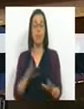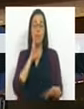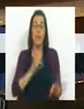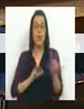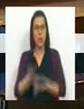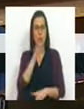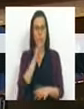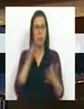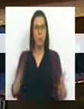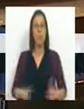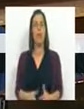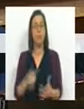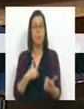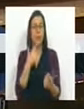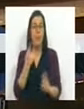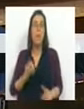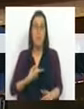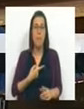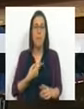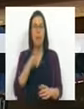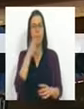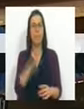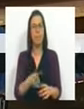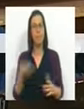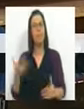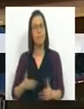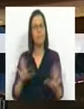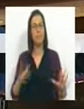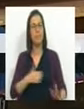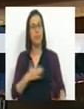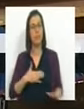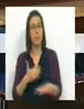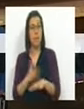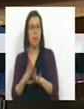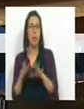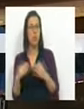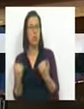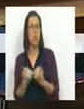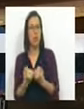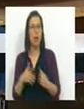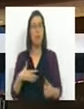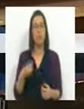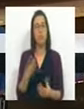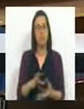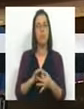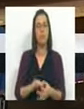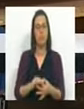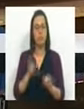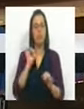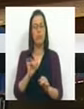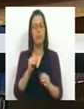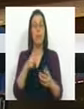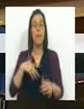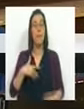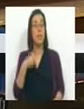e senhores deputados, não poderia deixar de fazer uma referência merecida às entidades do setor social e solidário, representadas